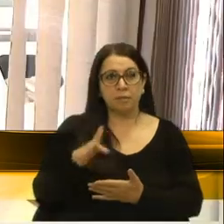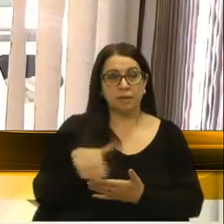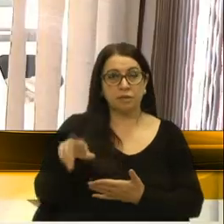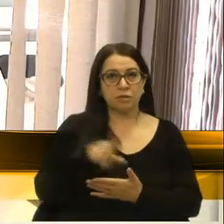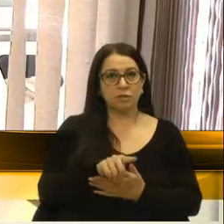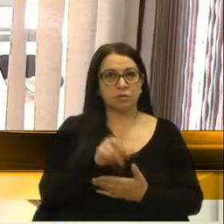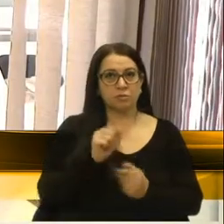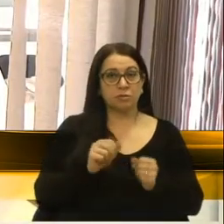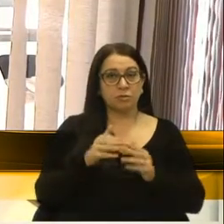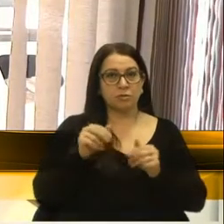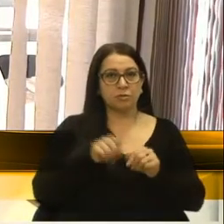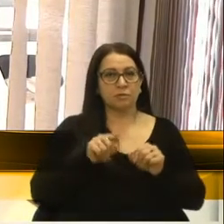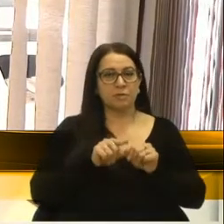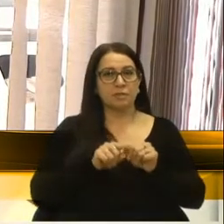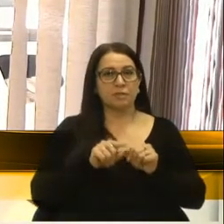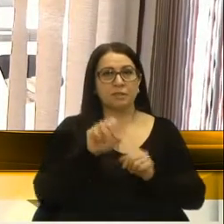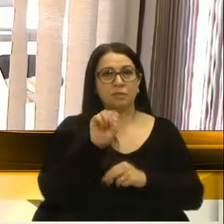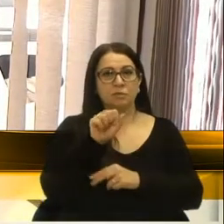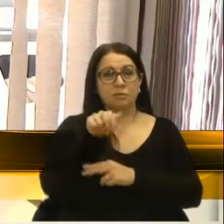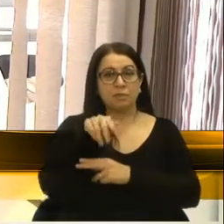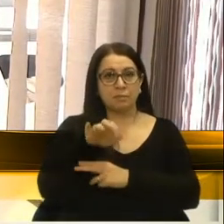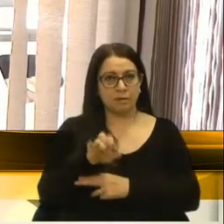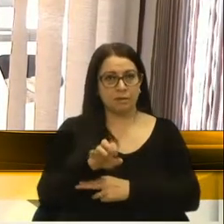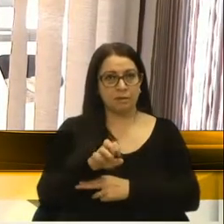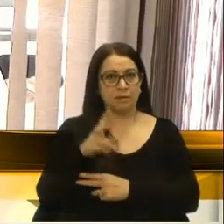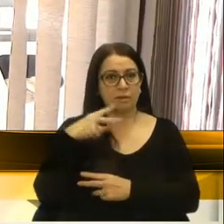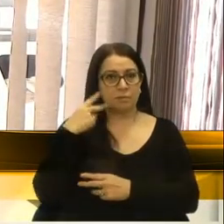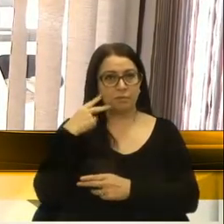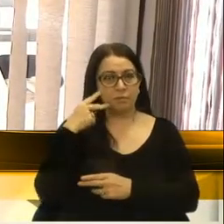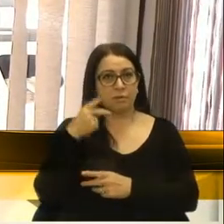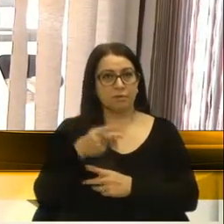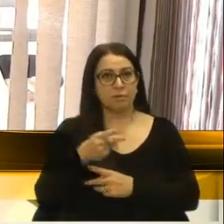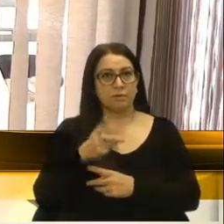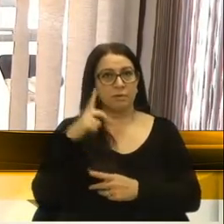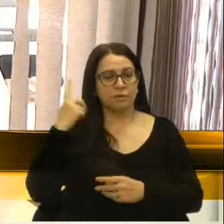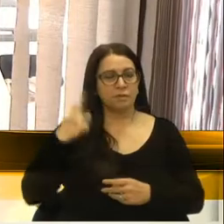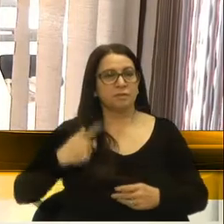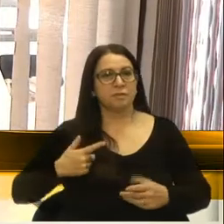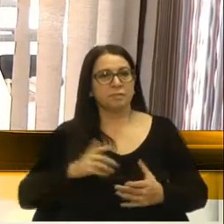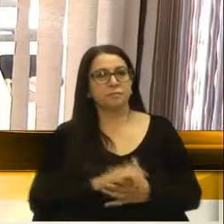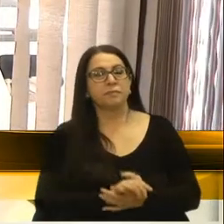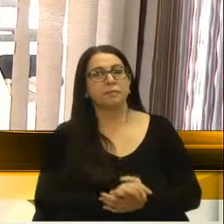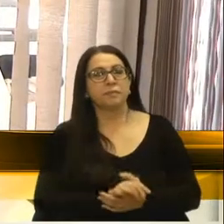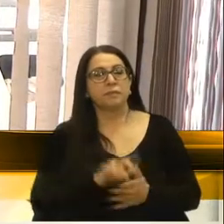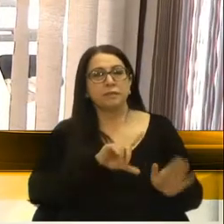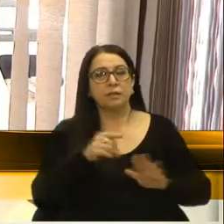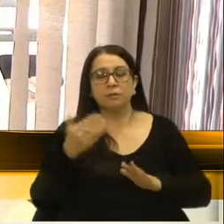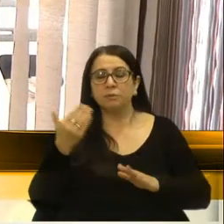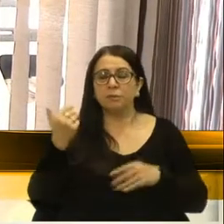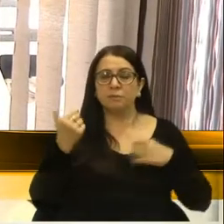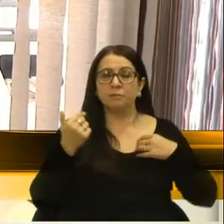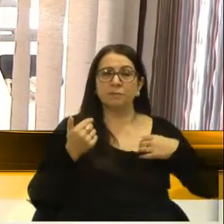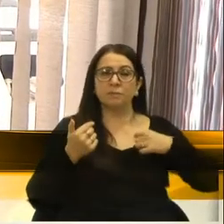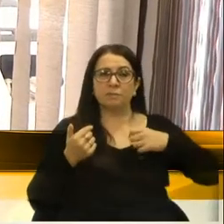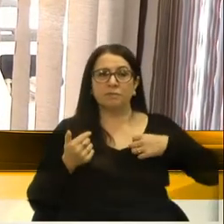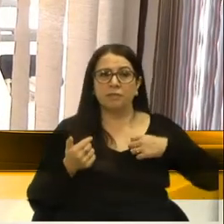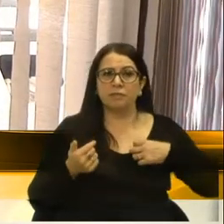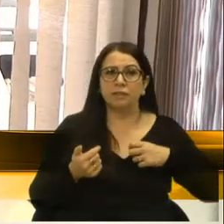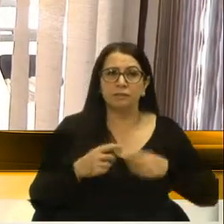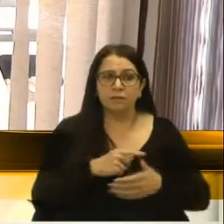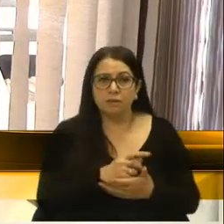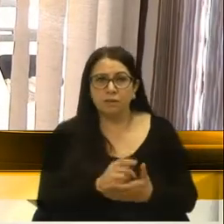medir. Também estive no SAMAI como a vereadora Gladys Friis, fui a semana passada falar com